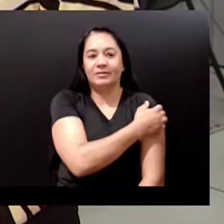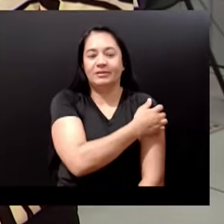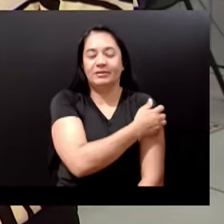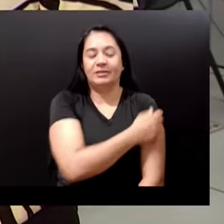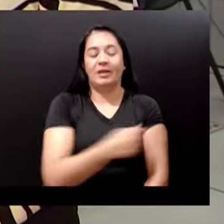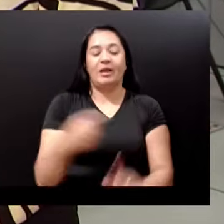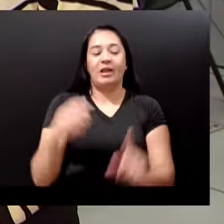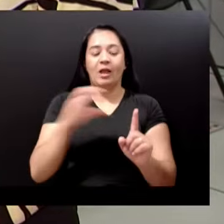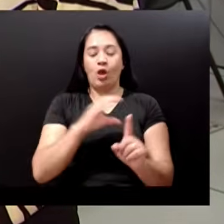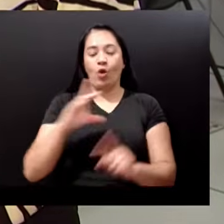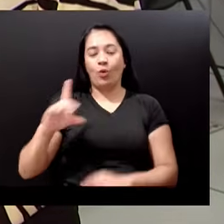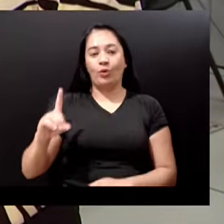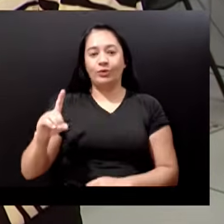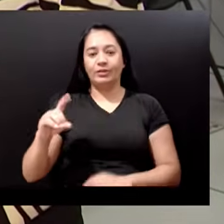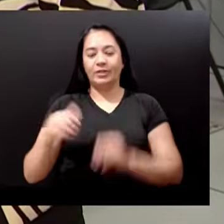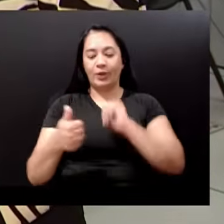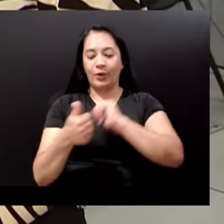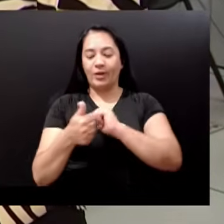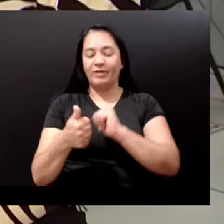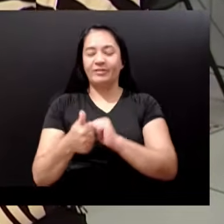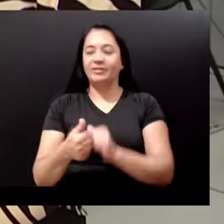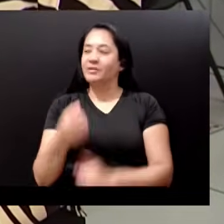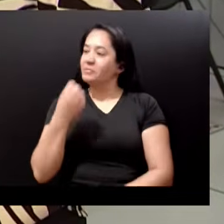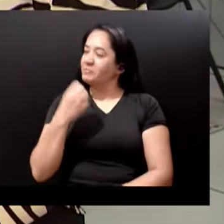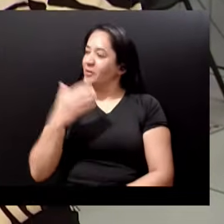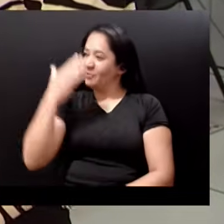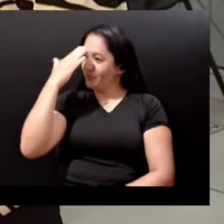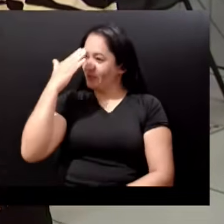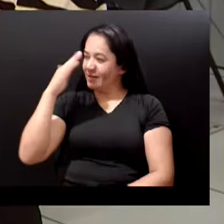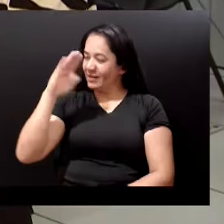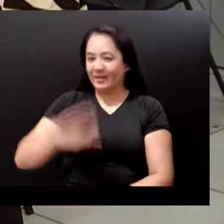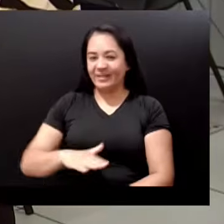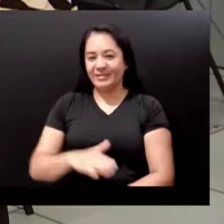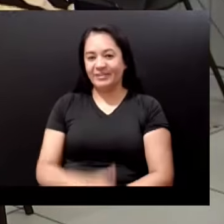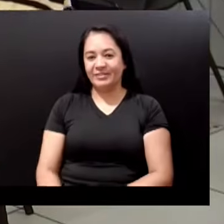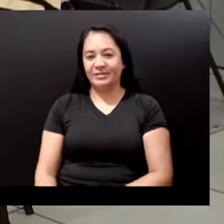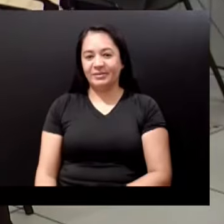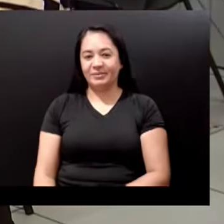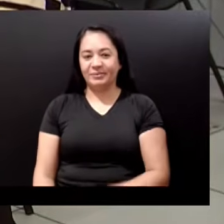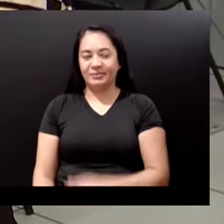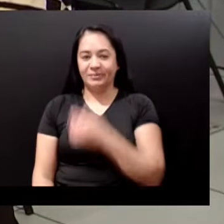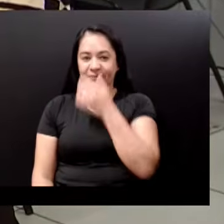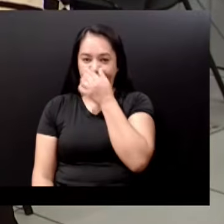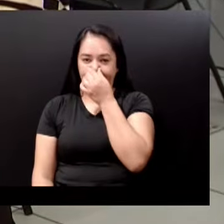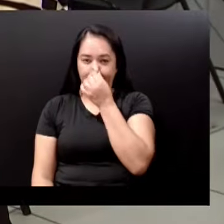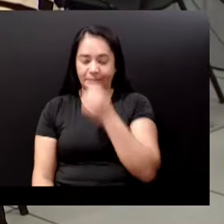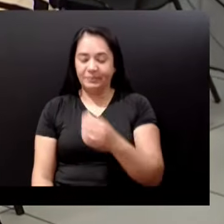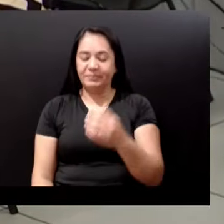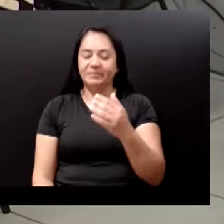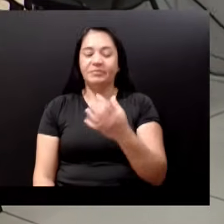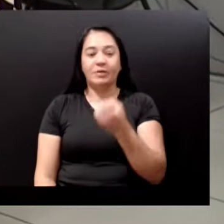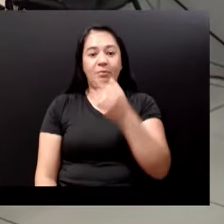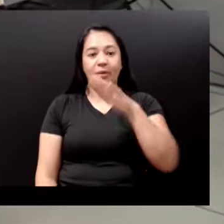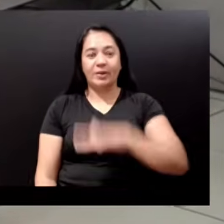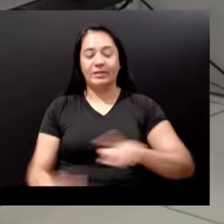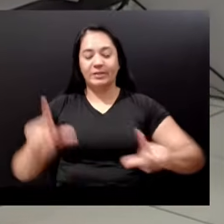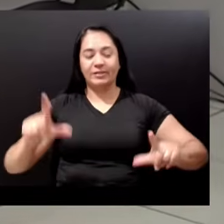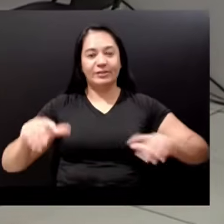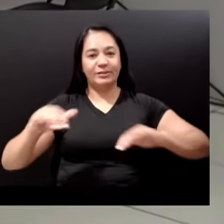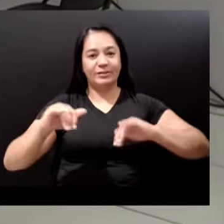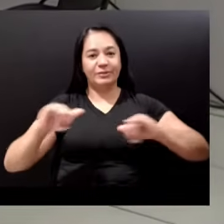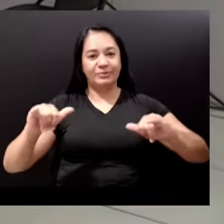CEPAT. Muito boa tarde, muito obrigada por nos receber, Maria Helena. Boa tarde TV Câmara, boa tarde